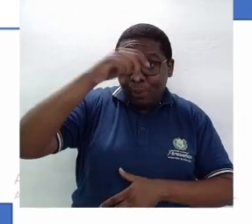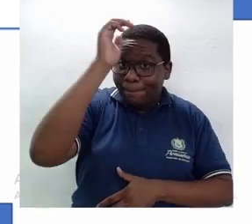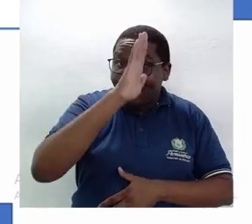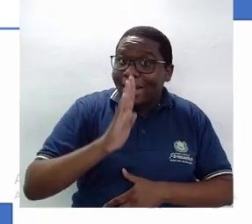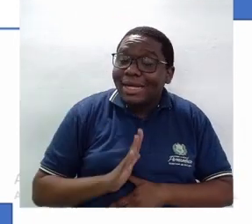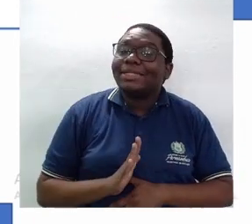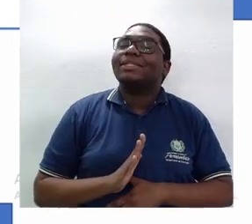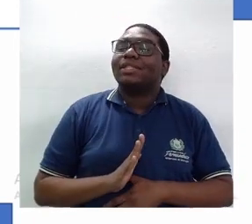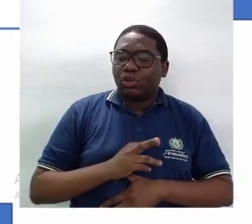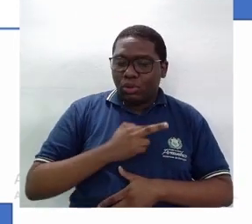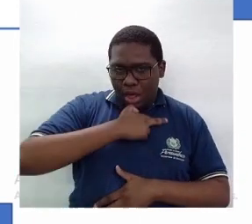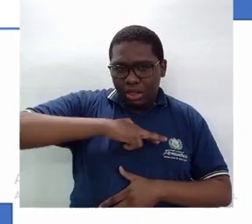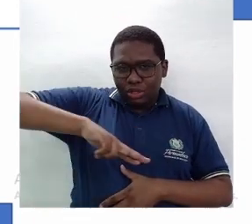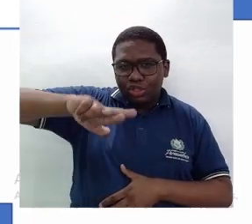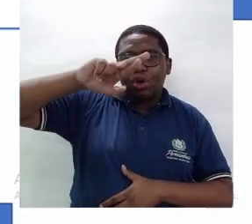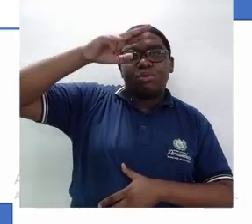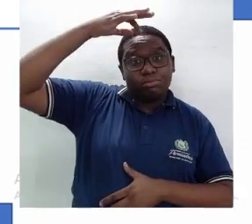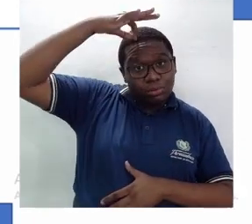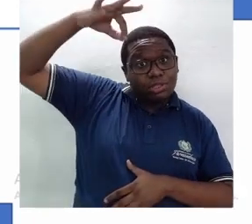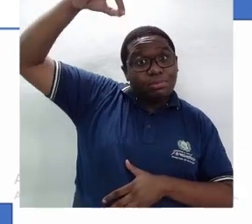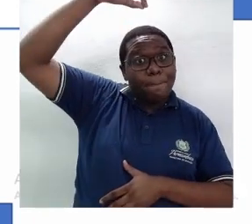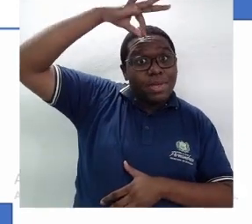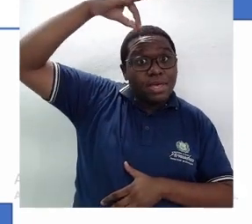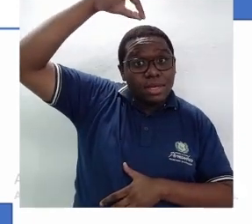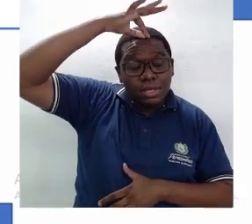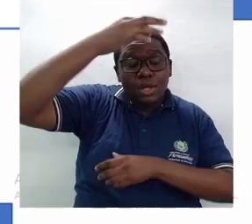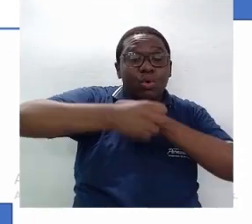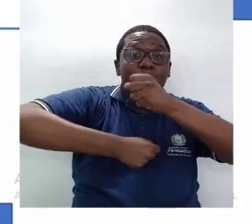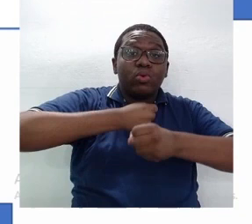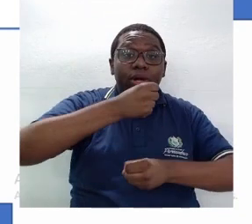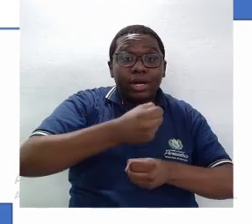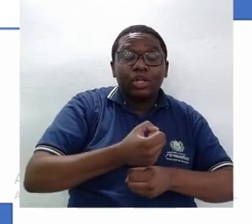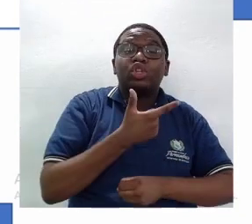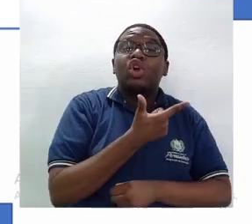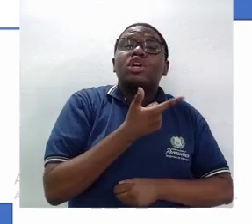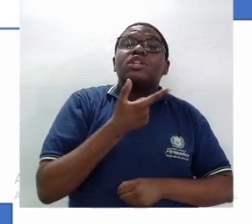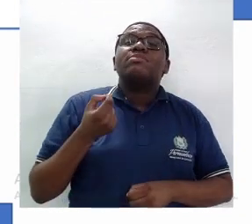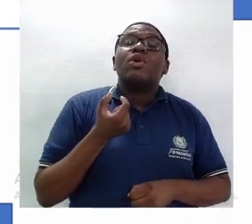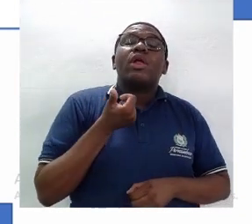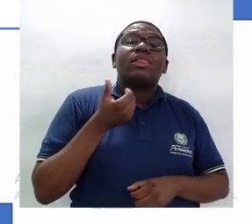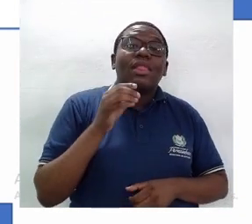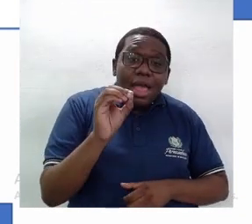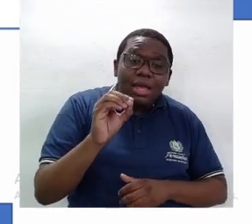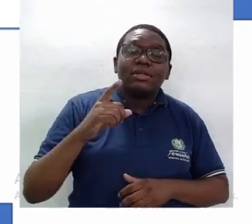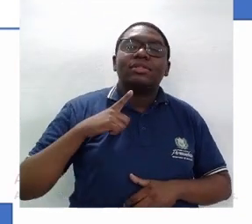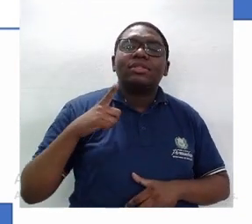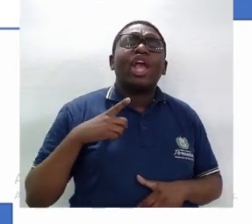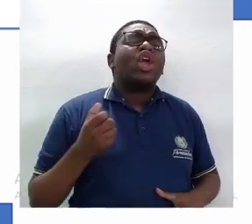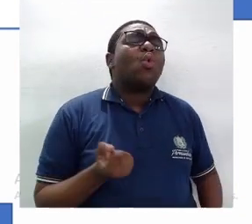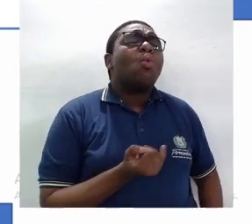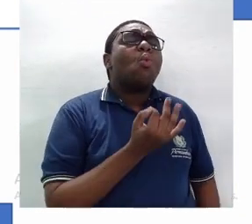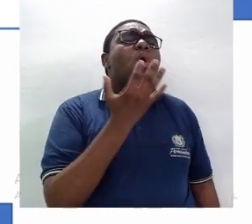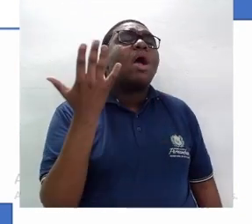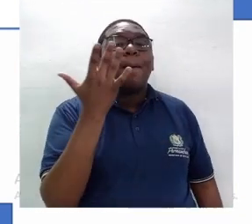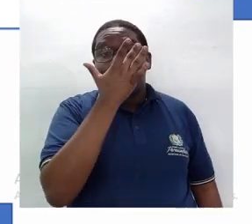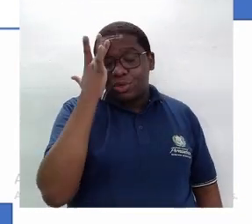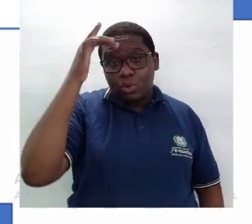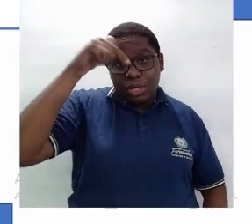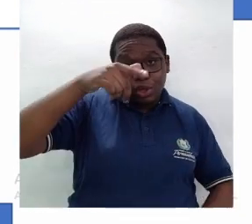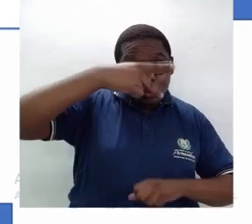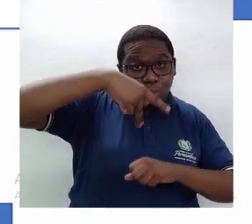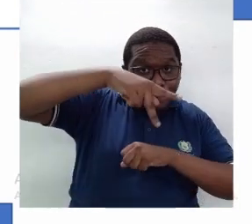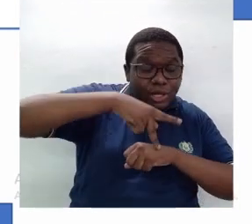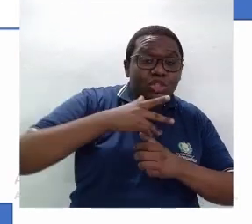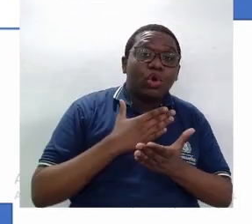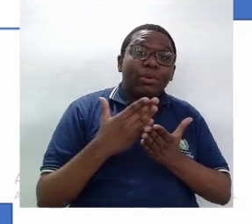a seguinte questão. Entre 2000 e 2010, o número de espíritas no país cresceu